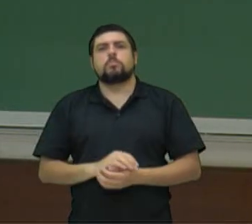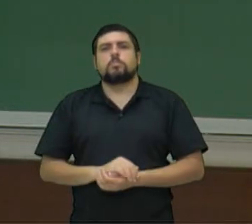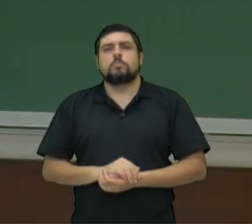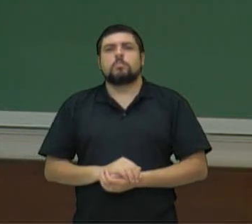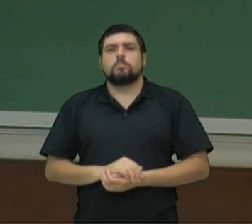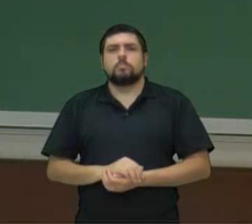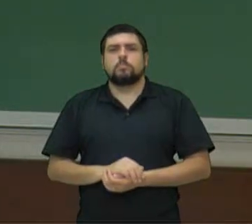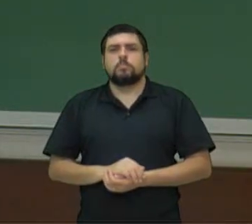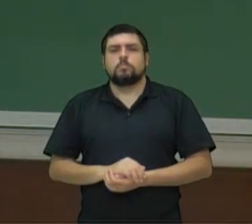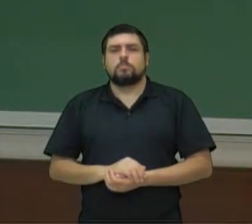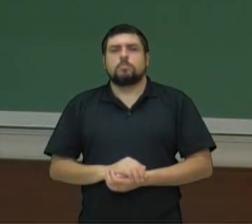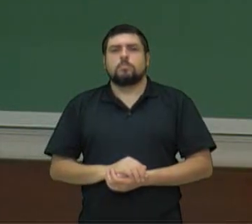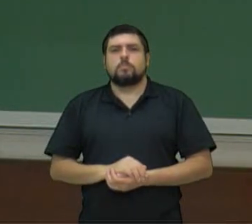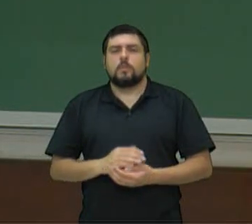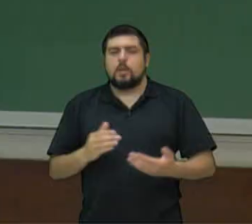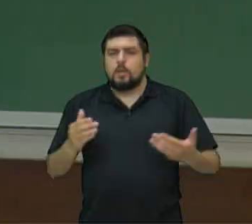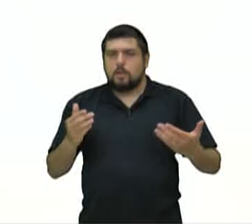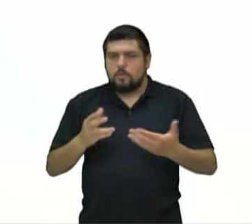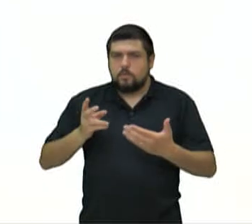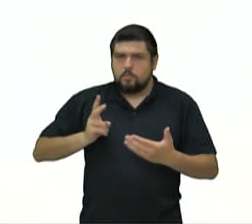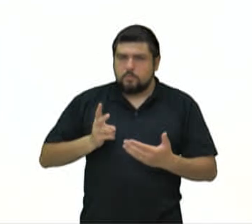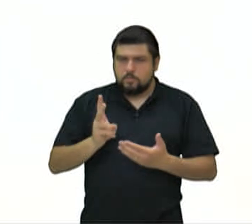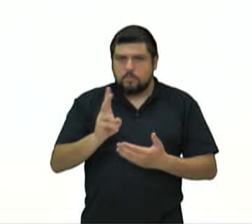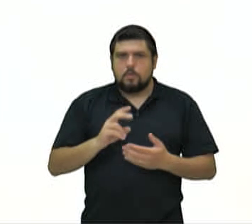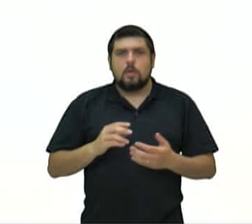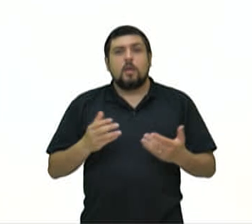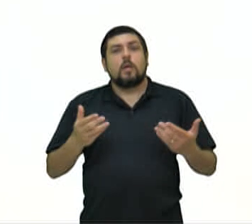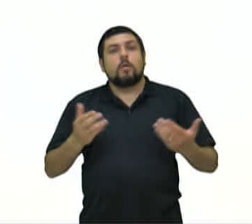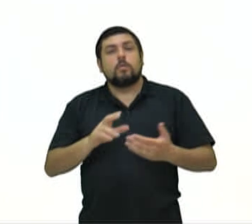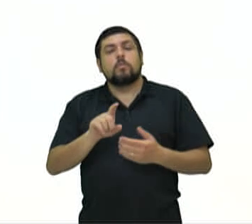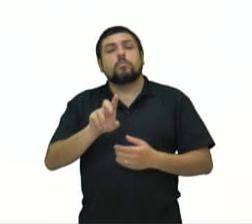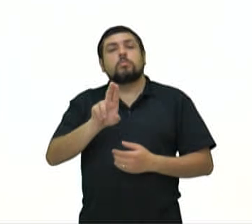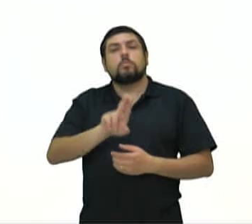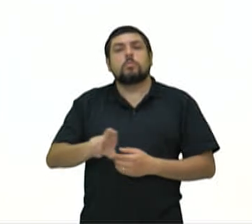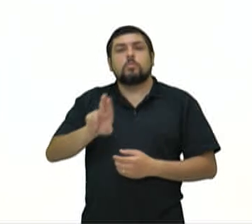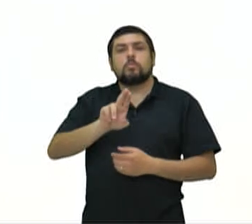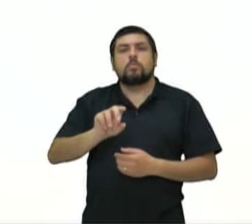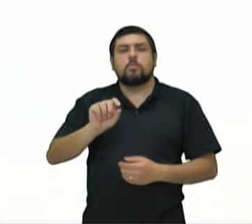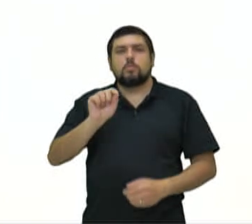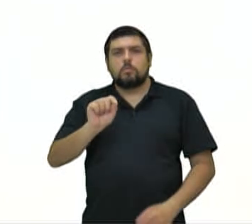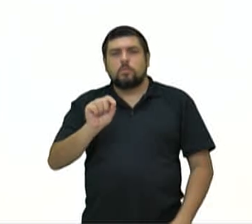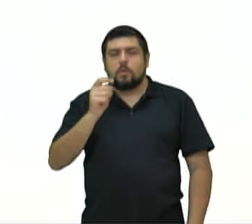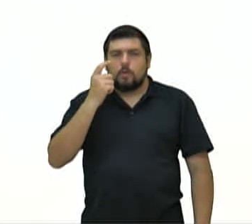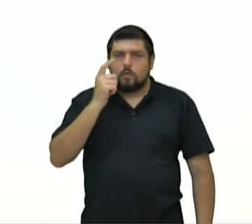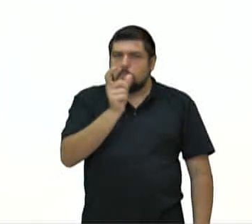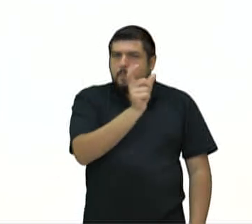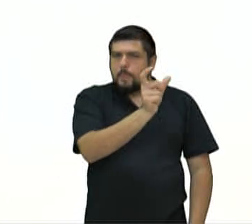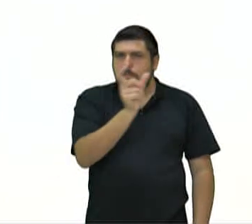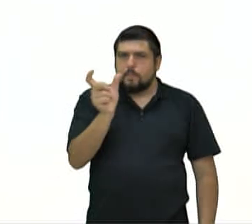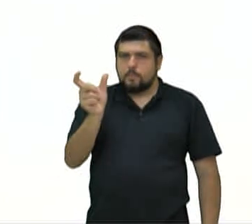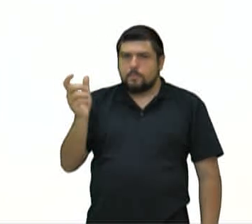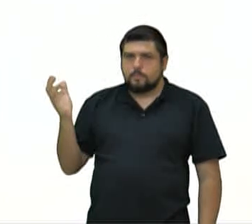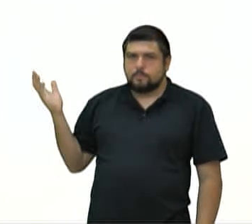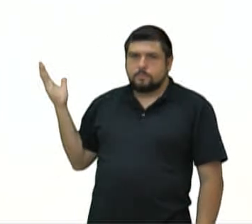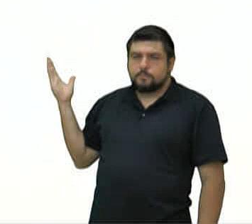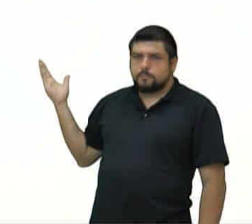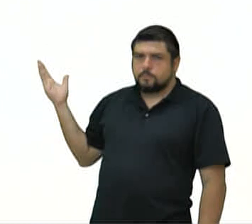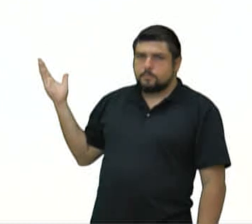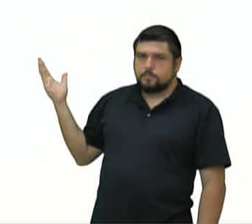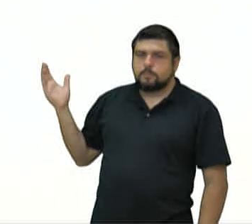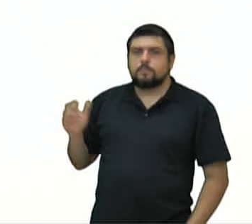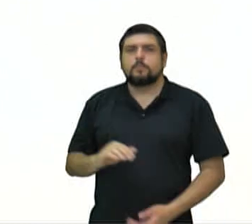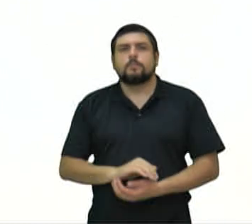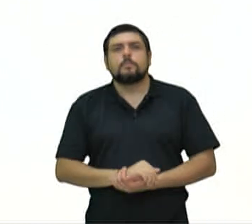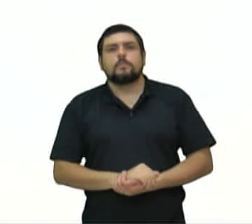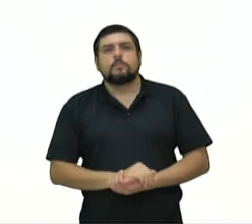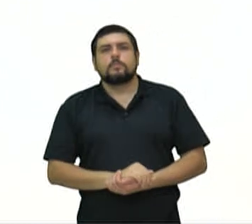do exercício é a continuação do texto. Vocês vão usar agora also, vão usar o unless e or. Lembre que also